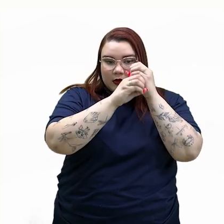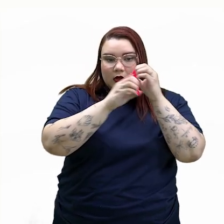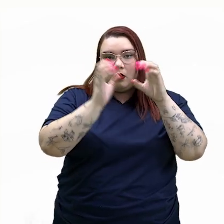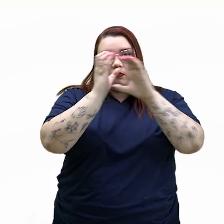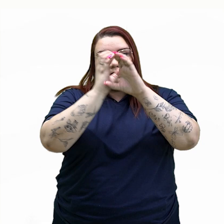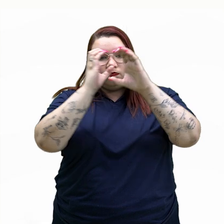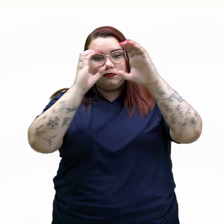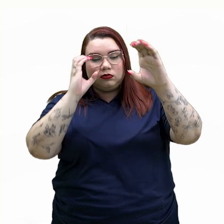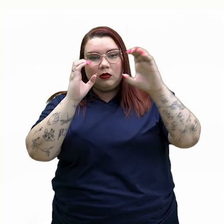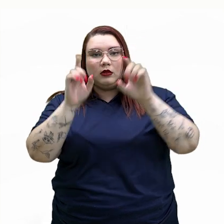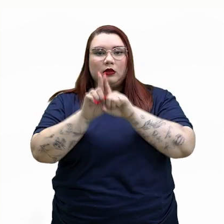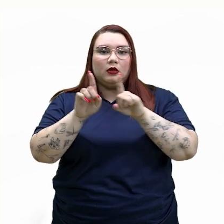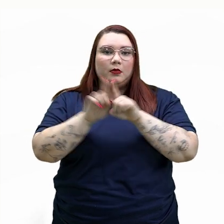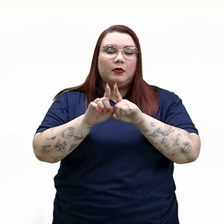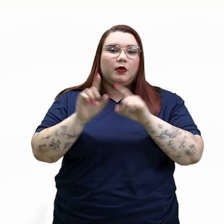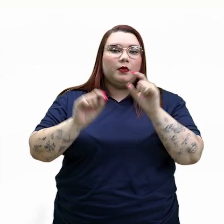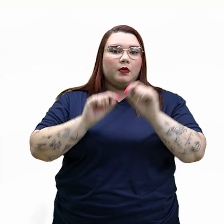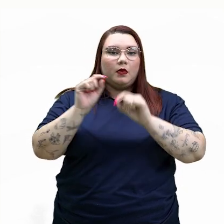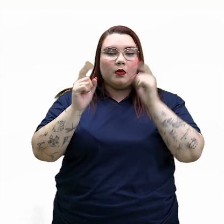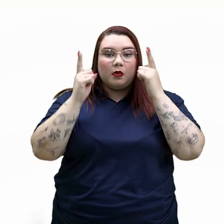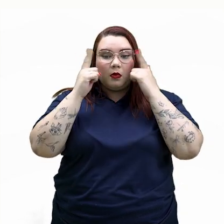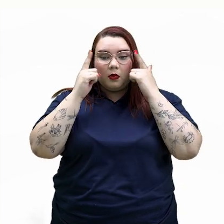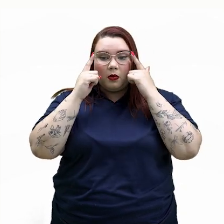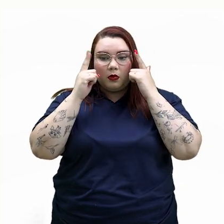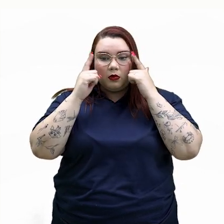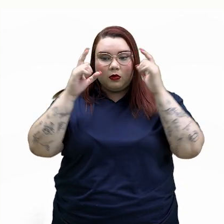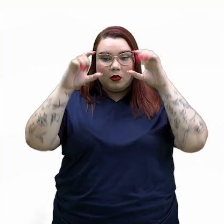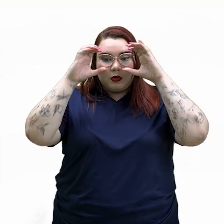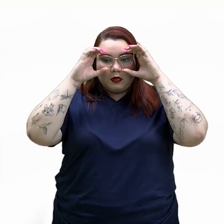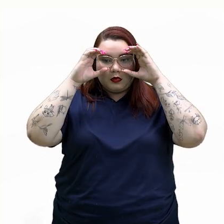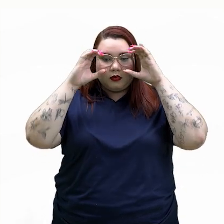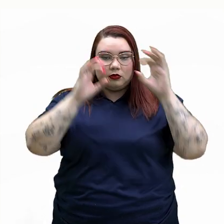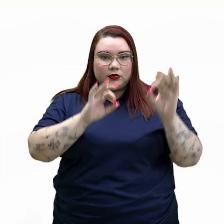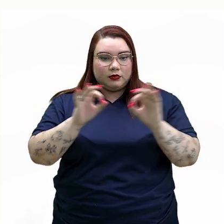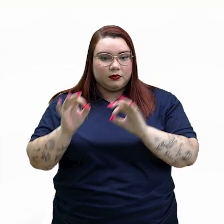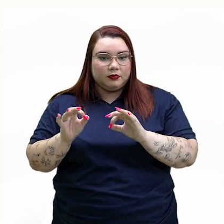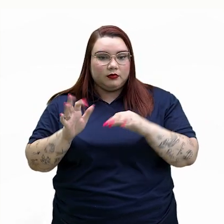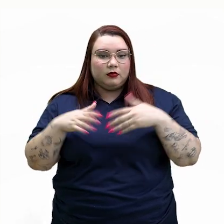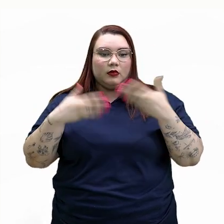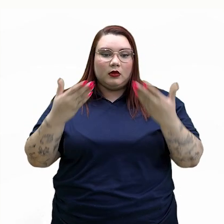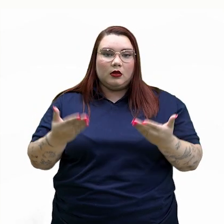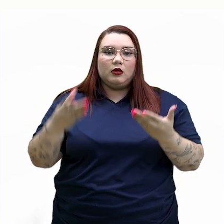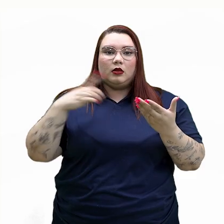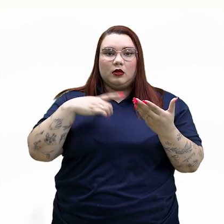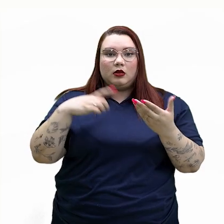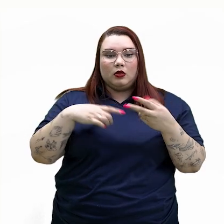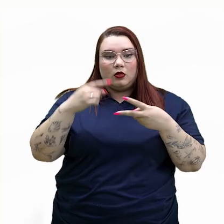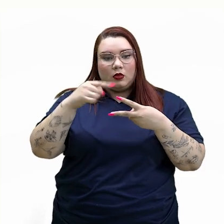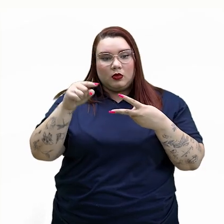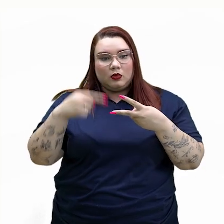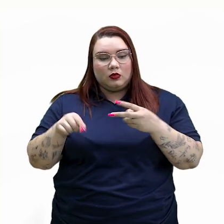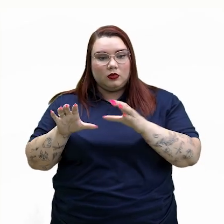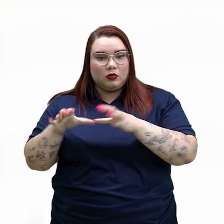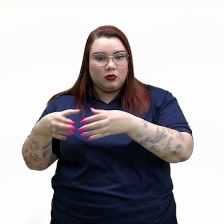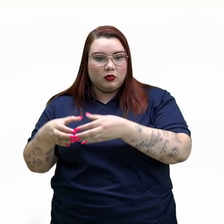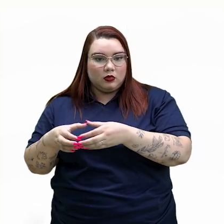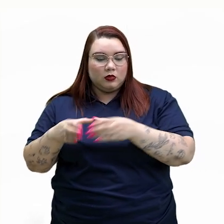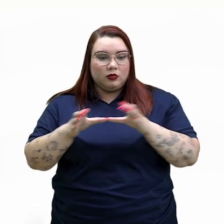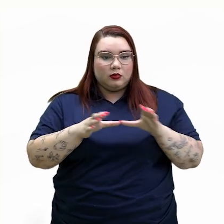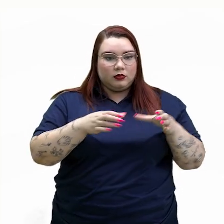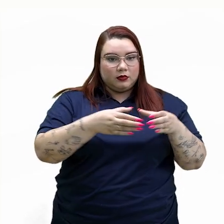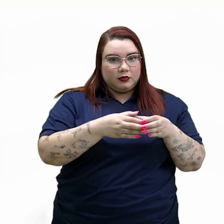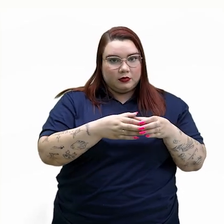telescópio e também os óculos. Depois que eu tenho aí esses dois grupos, projeção